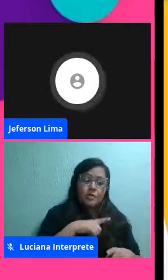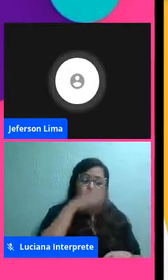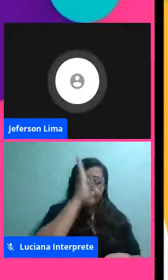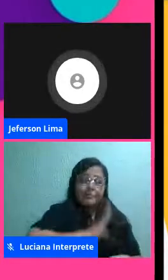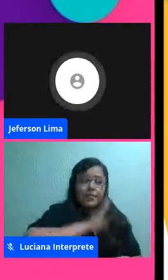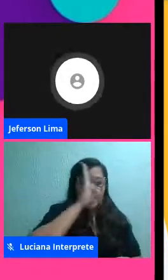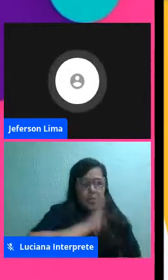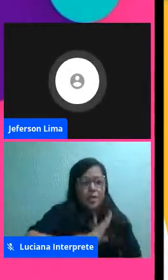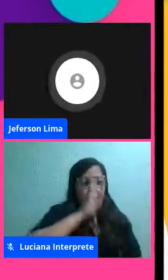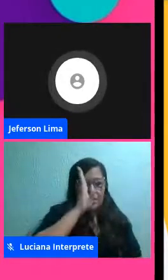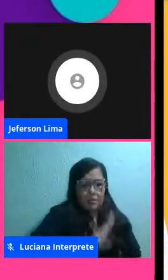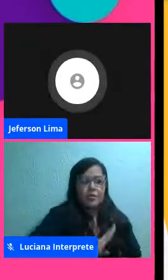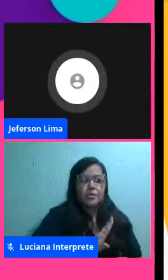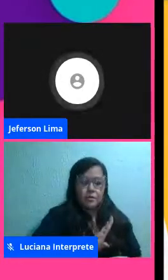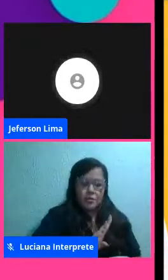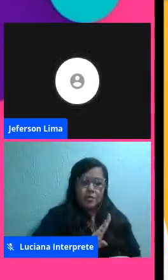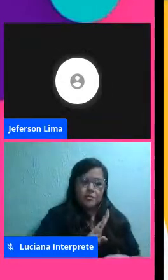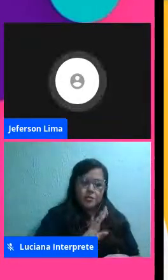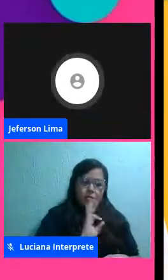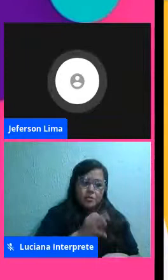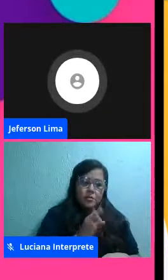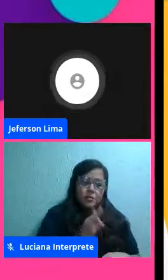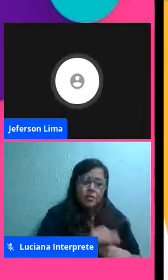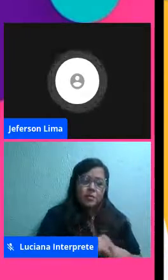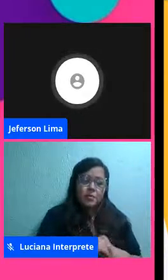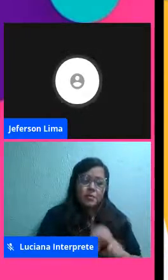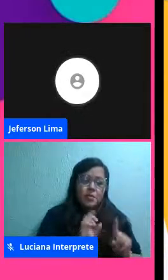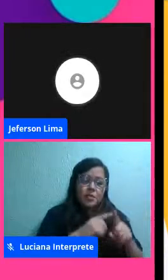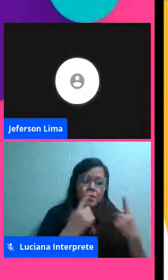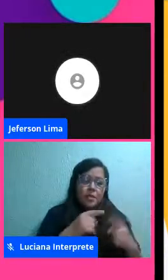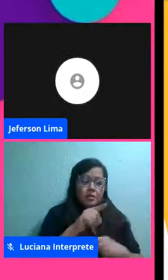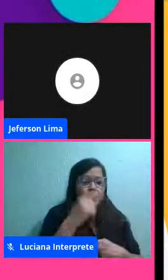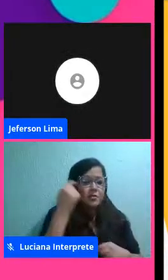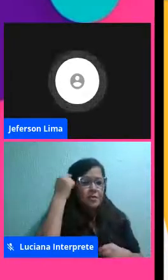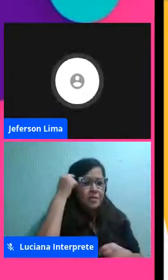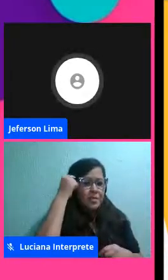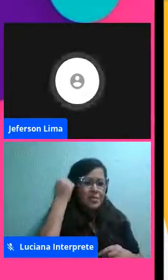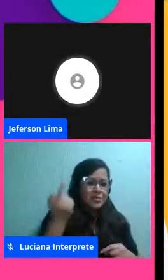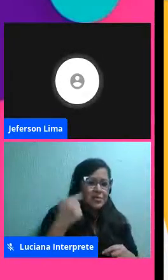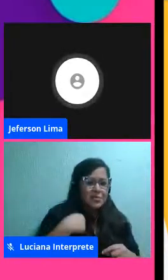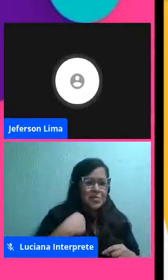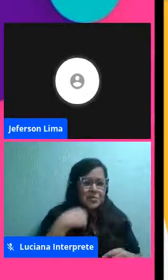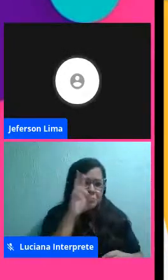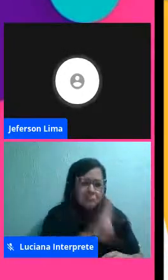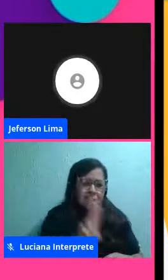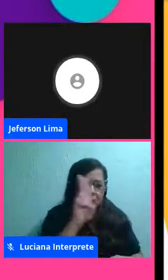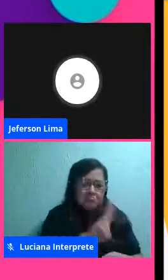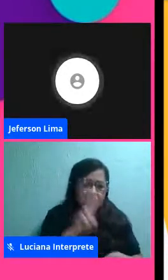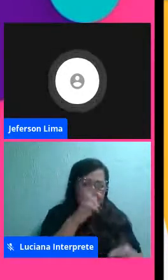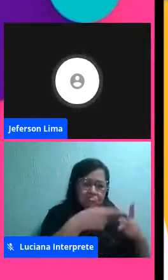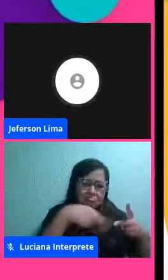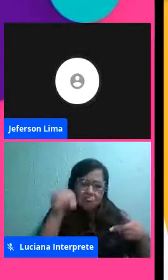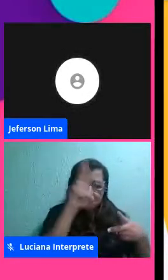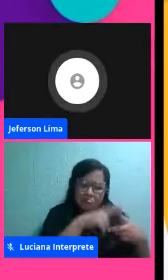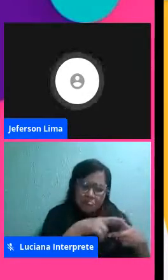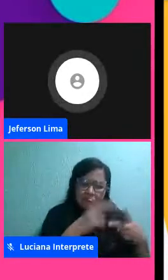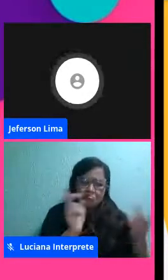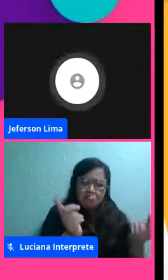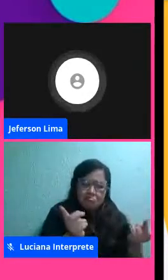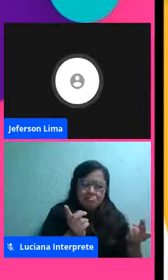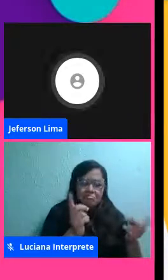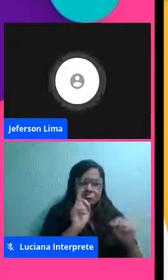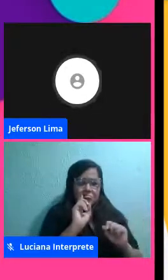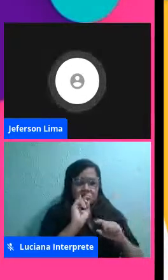já tira uma complexidade sua de eu vou utilizar esse recurso. A maneira como esse recurso vai ser utilizada, né,